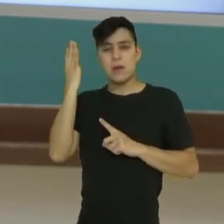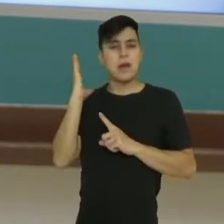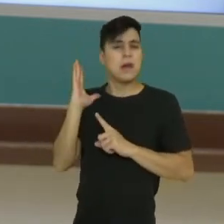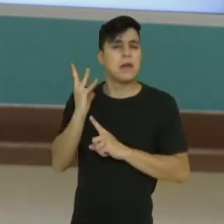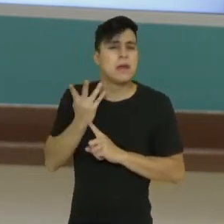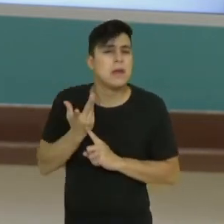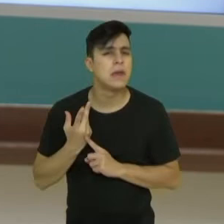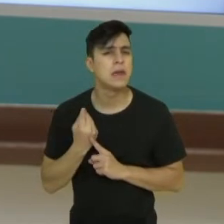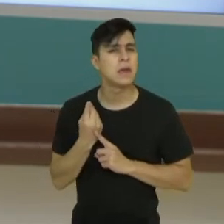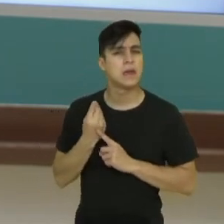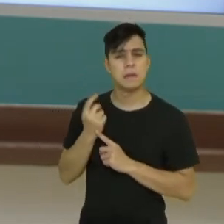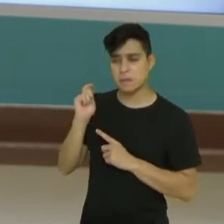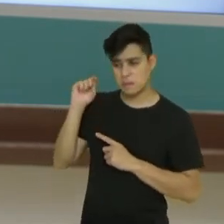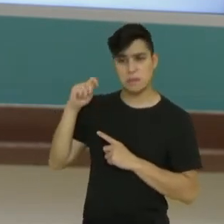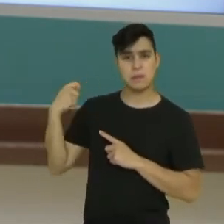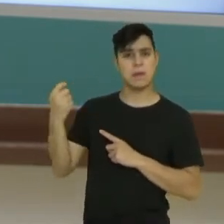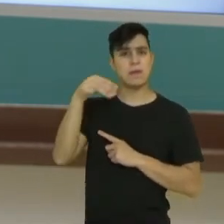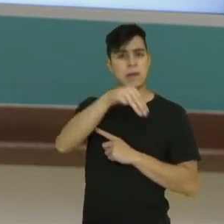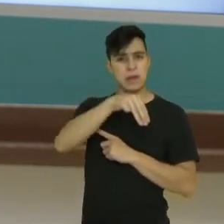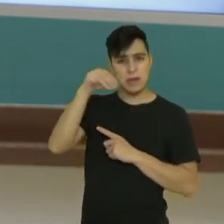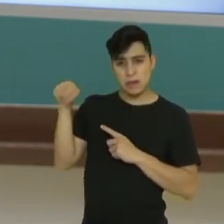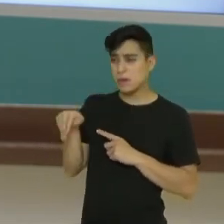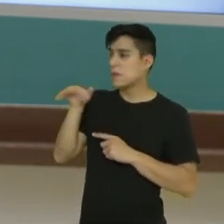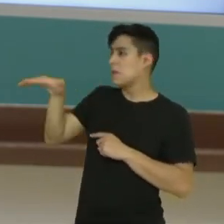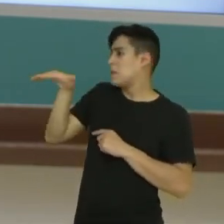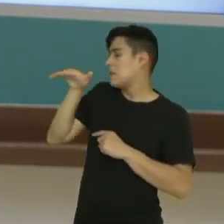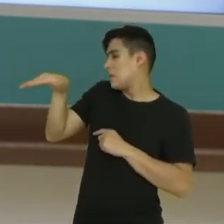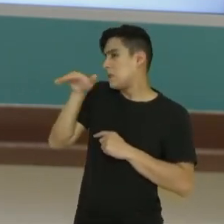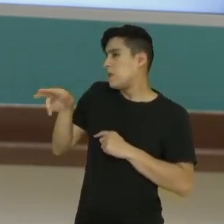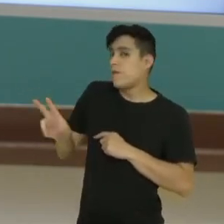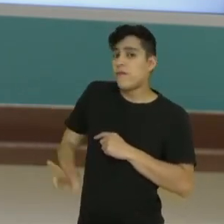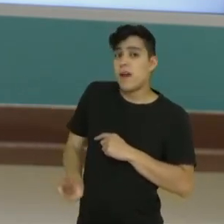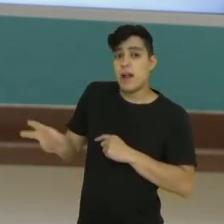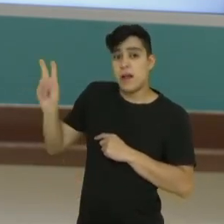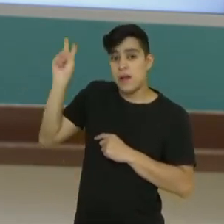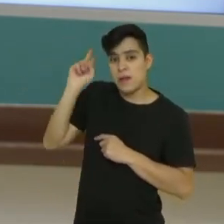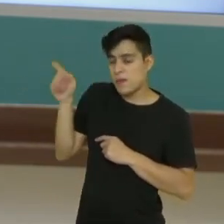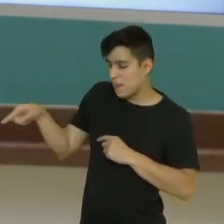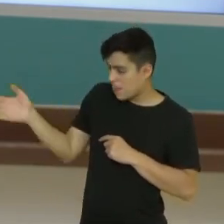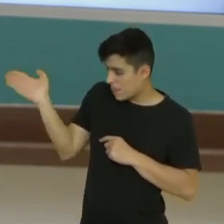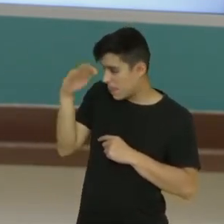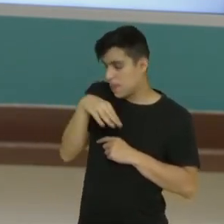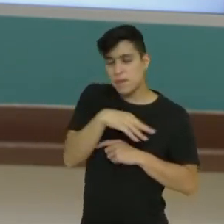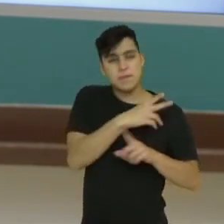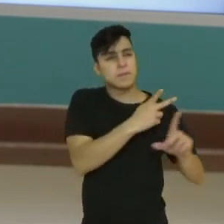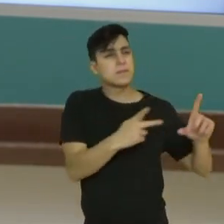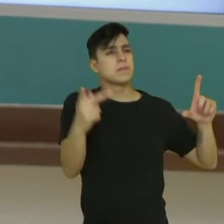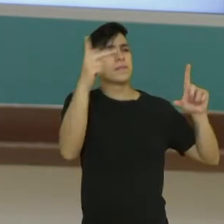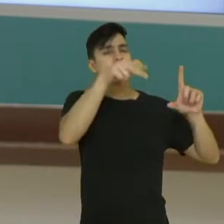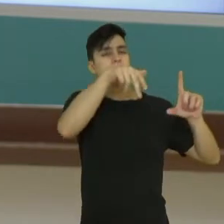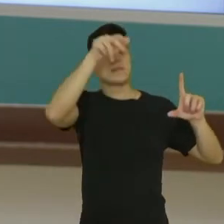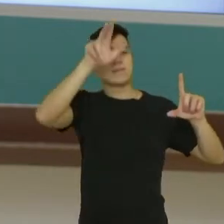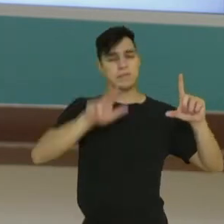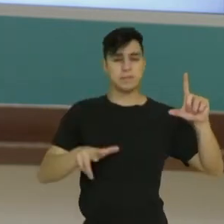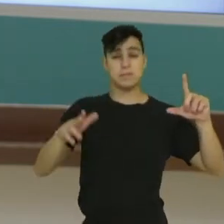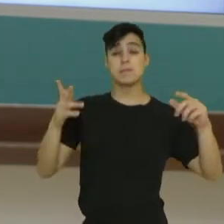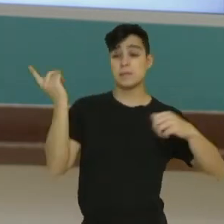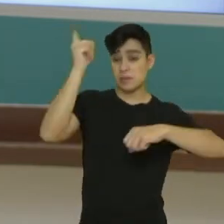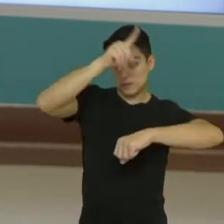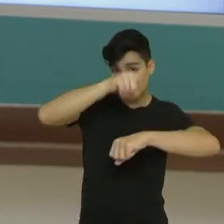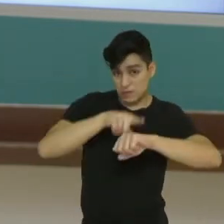até muitas vezes como um mestre, então era requisitado e muito valorizado. Então, com isso, eles eram chamados para fazer esses retratos. No momento que surge a